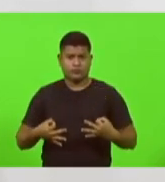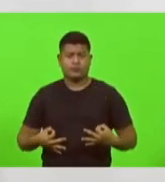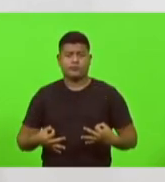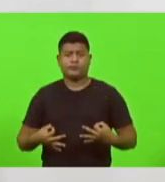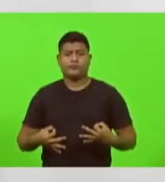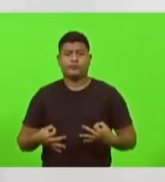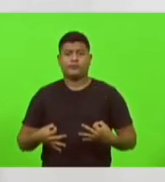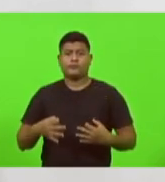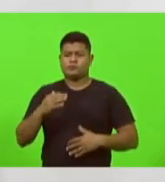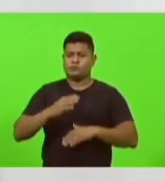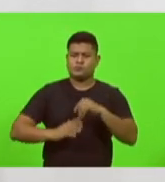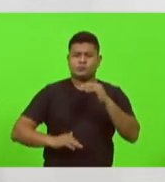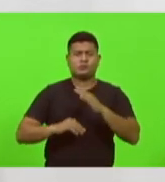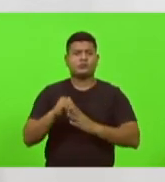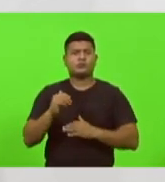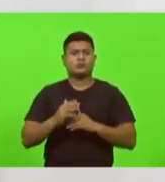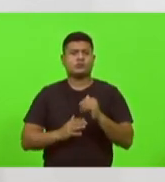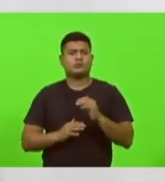competente, qualificado,